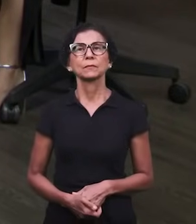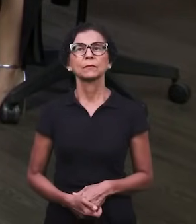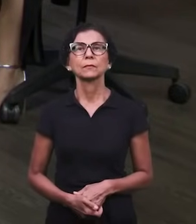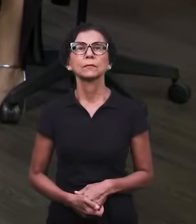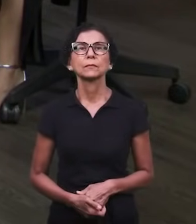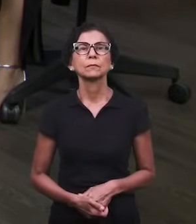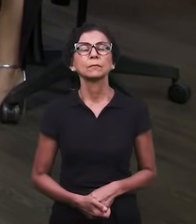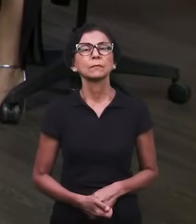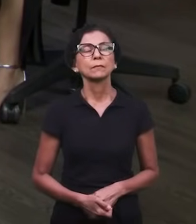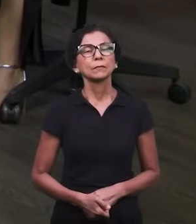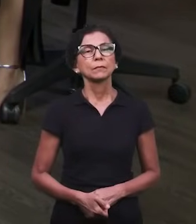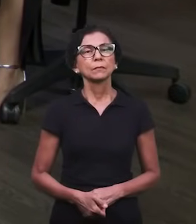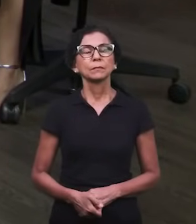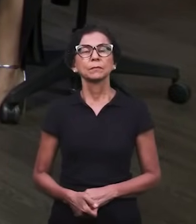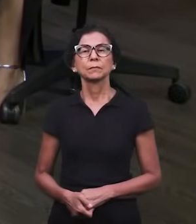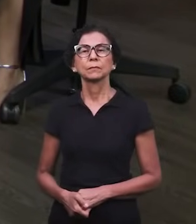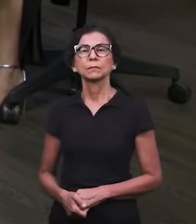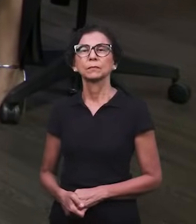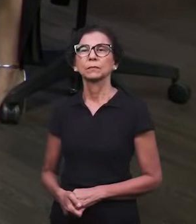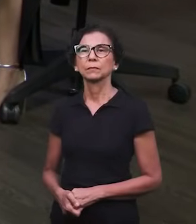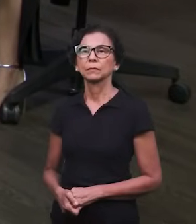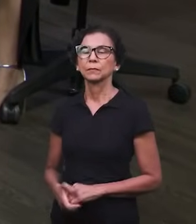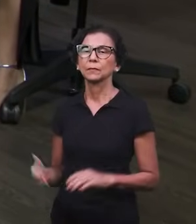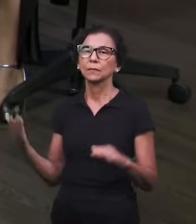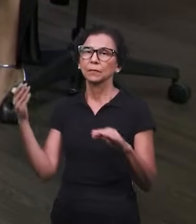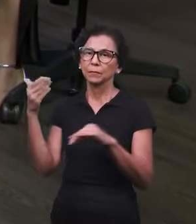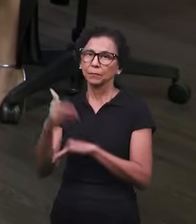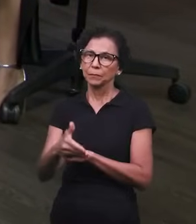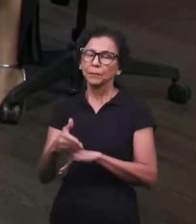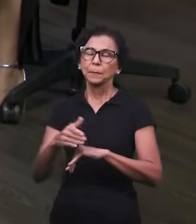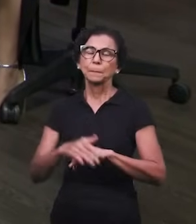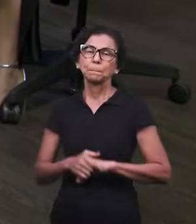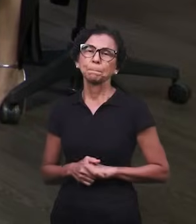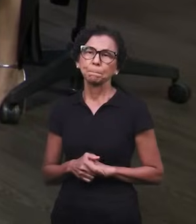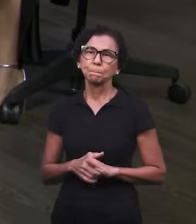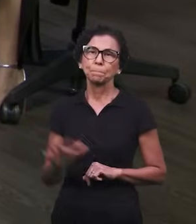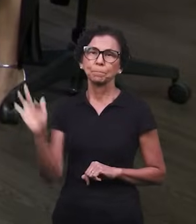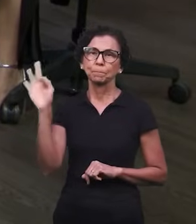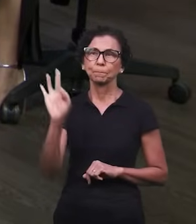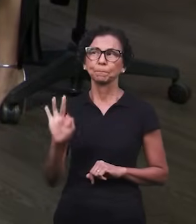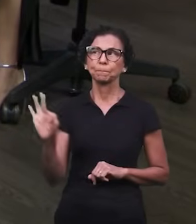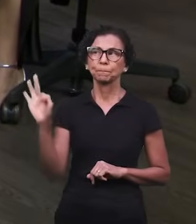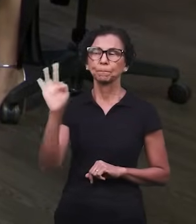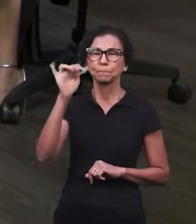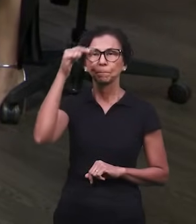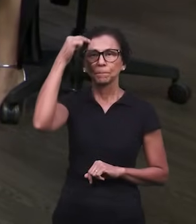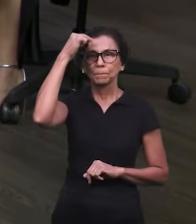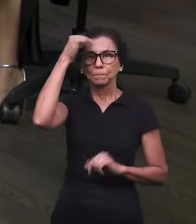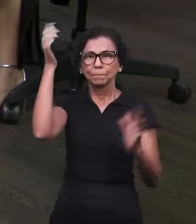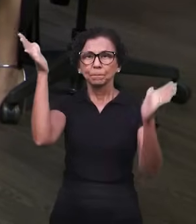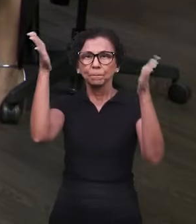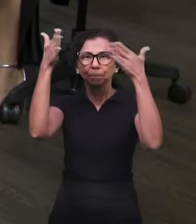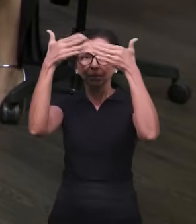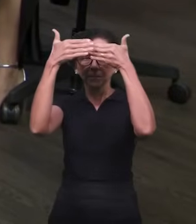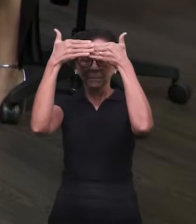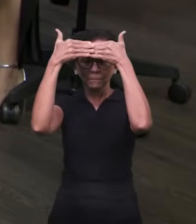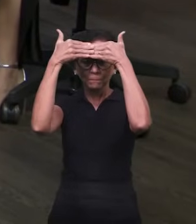Mas nesse contexto, a universidade, a gente entra na universidade com a mente muito